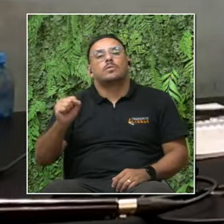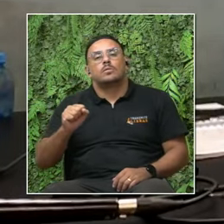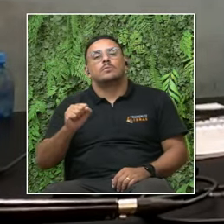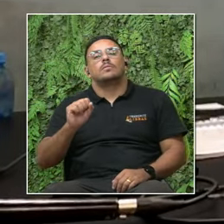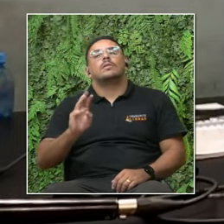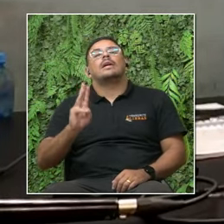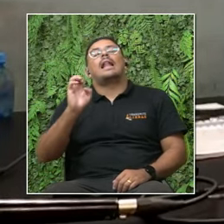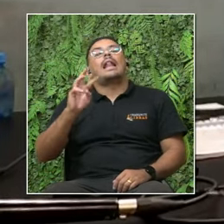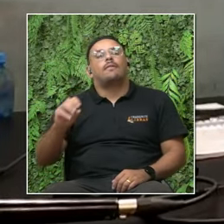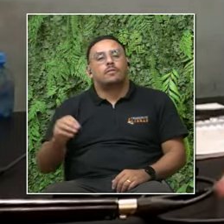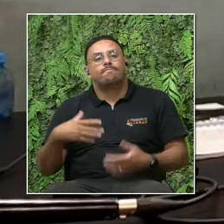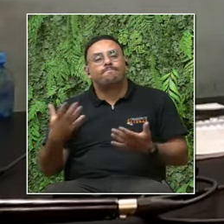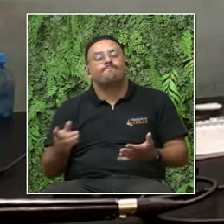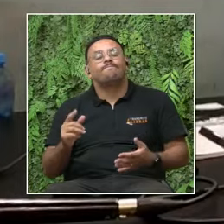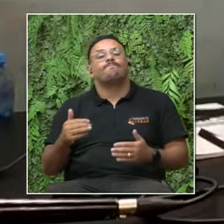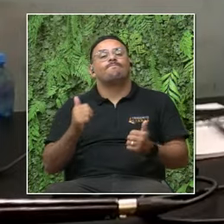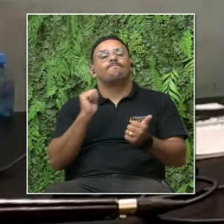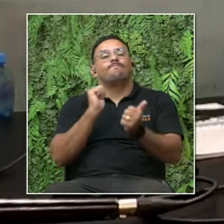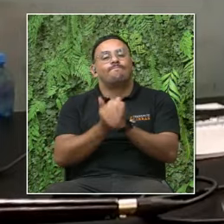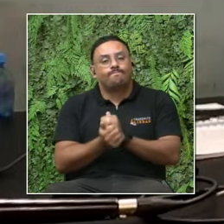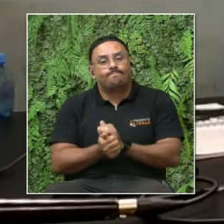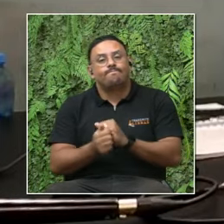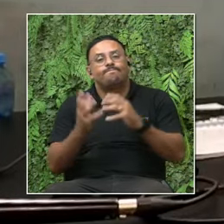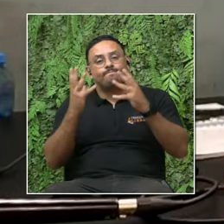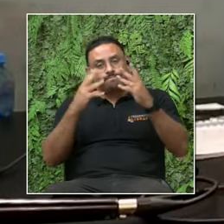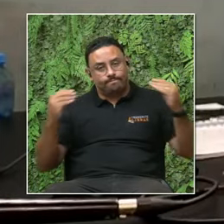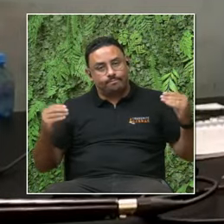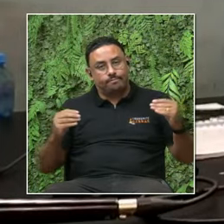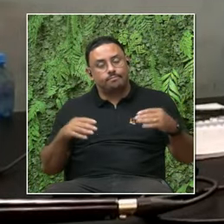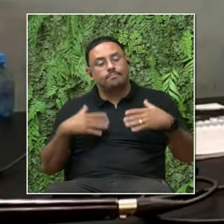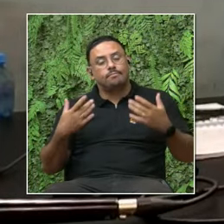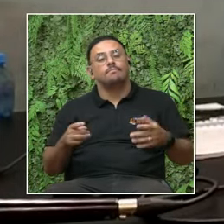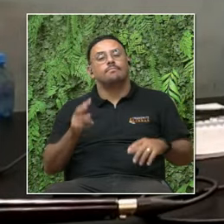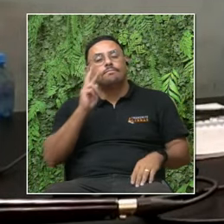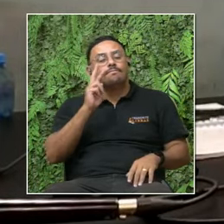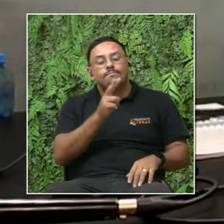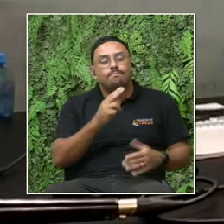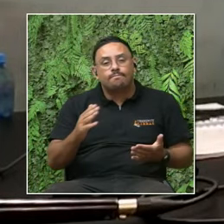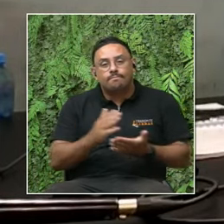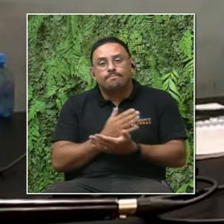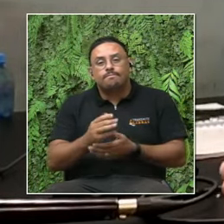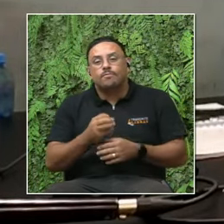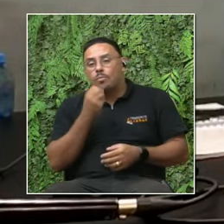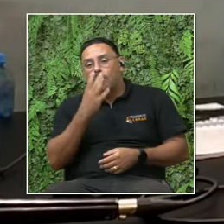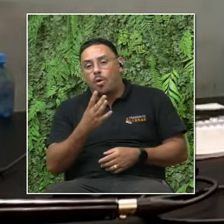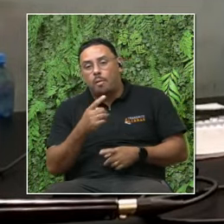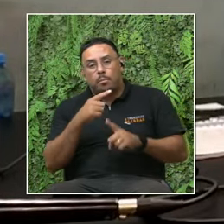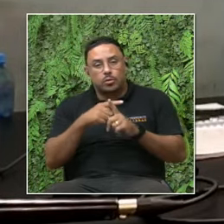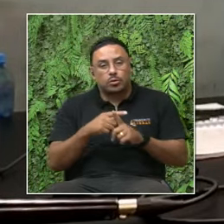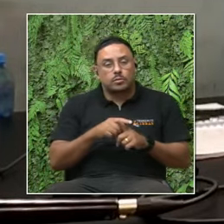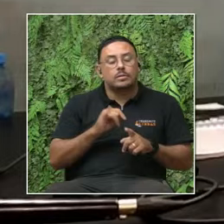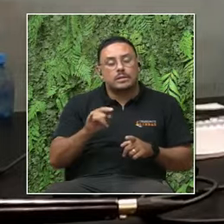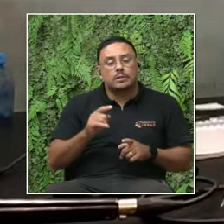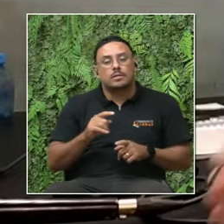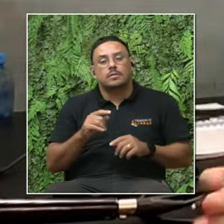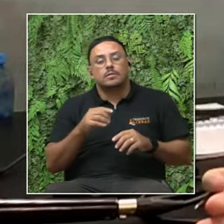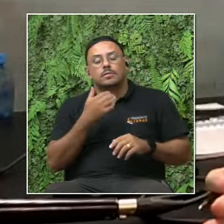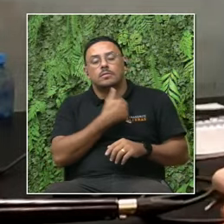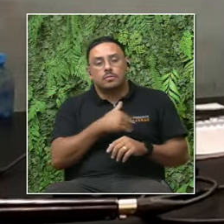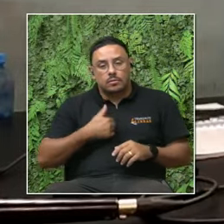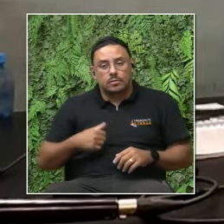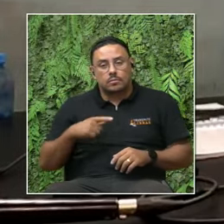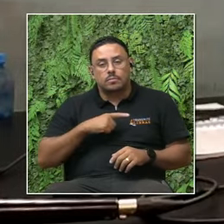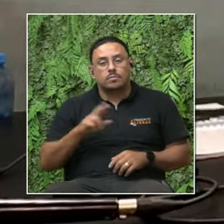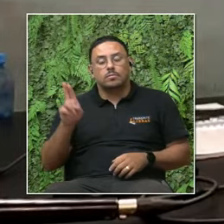Everson também mas foi um jogo até certo ponto tranquilo e e eu vejo um aspecto positivo mesmo que o Atlético tenha